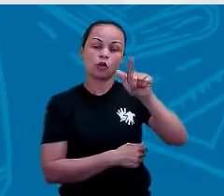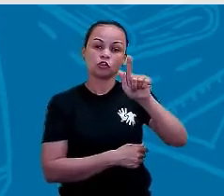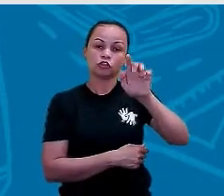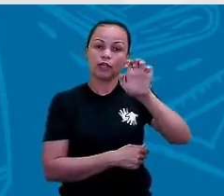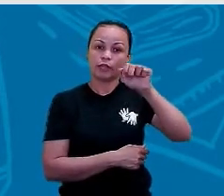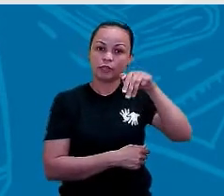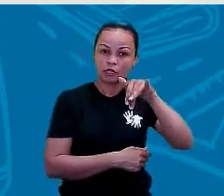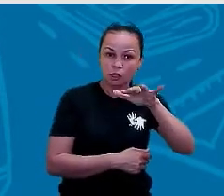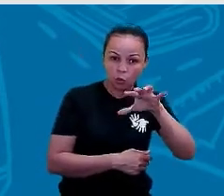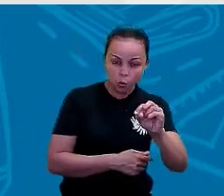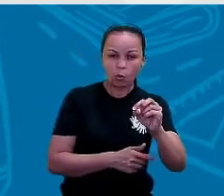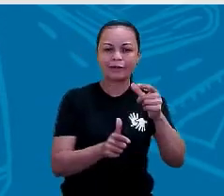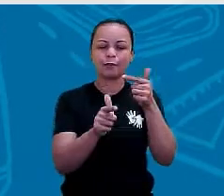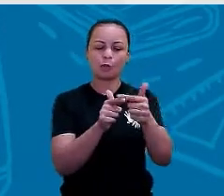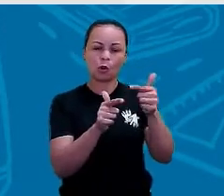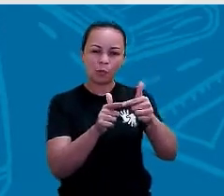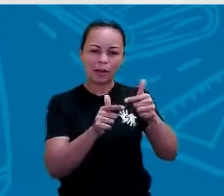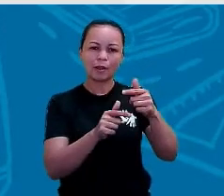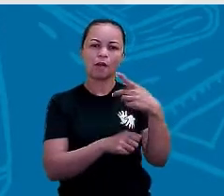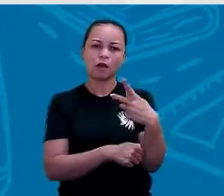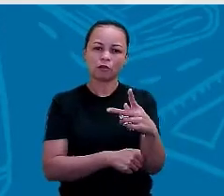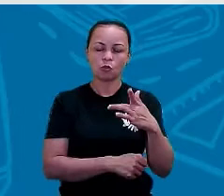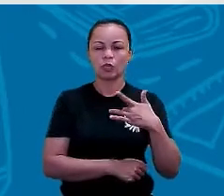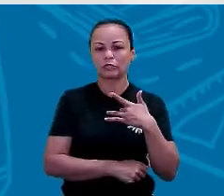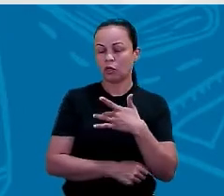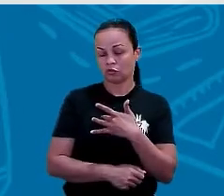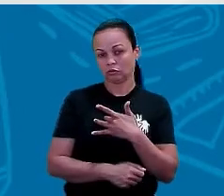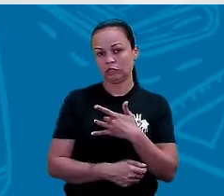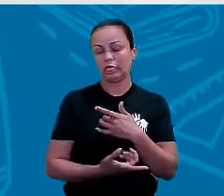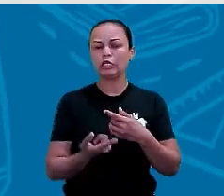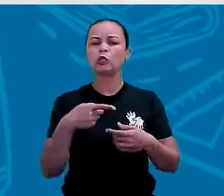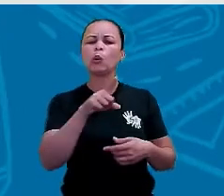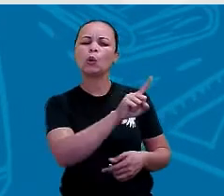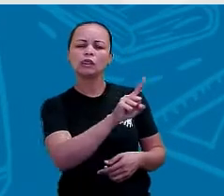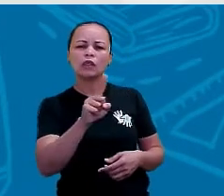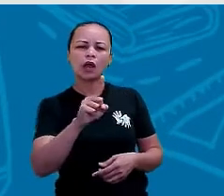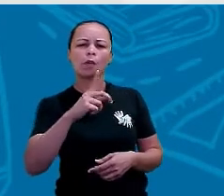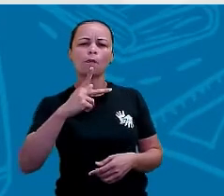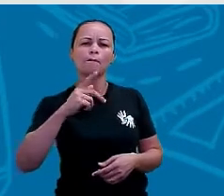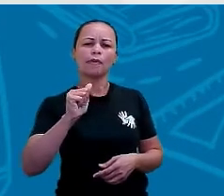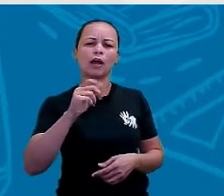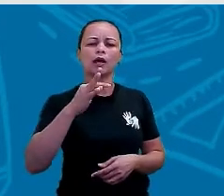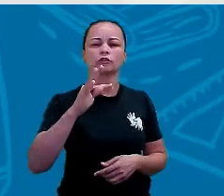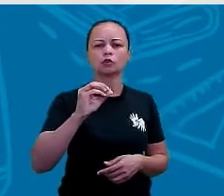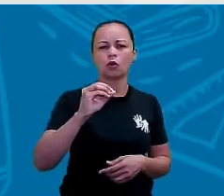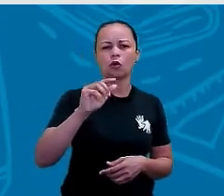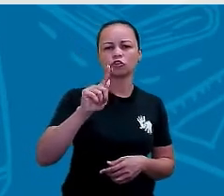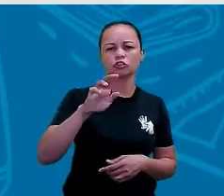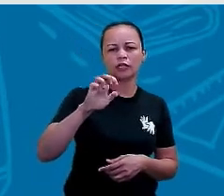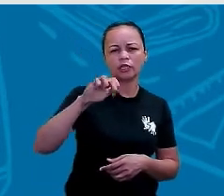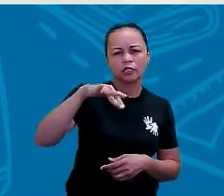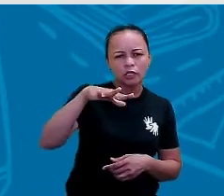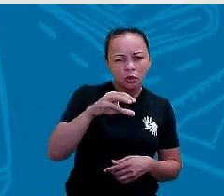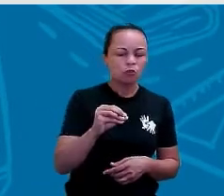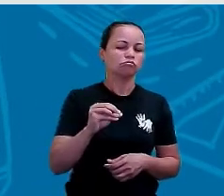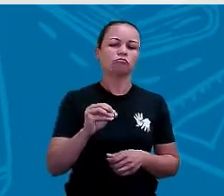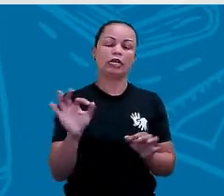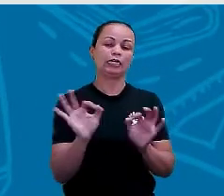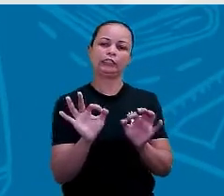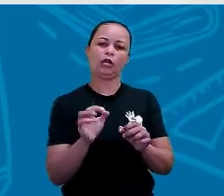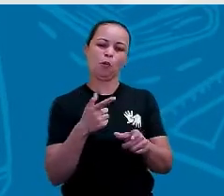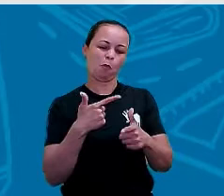certo? E aqueles que são não patogênicos, como o próprio nome está dizendo, ele é não patogênico, então ele não